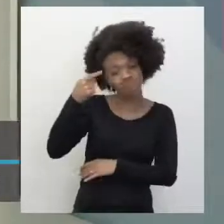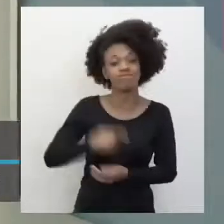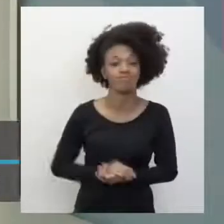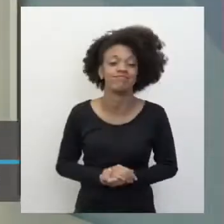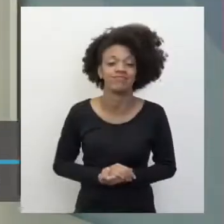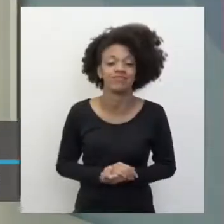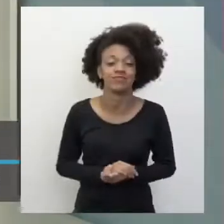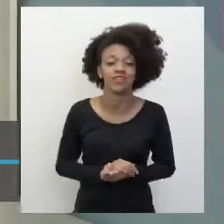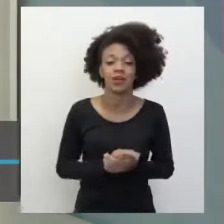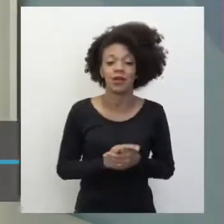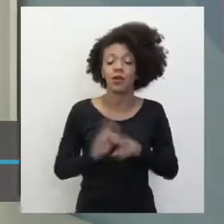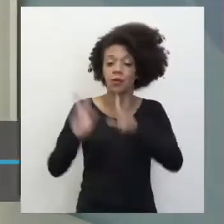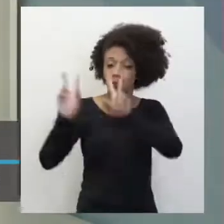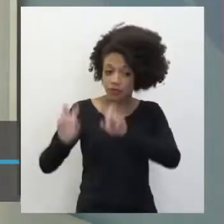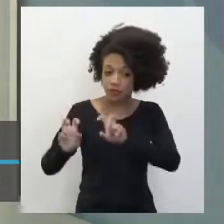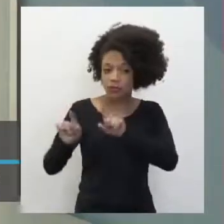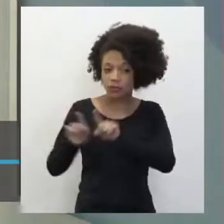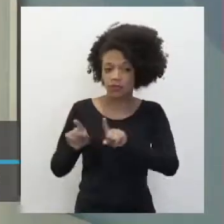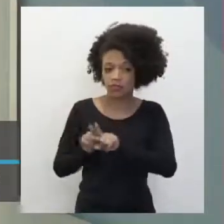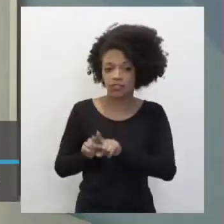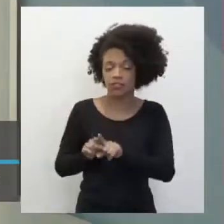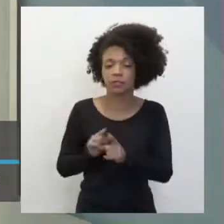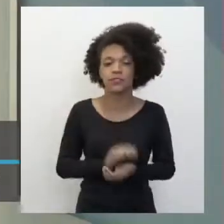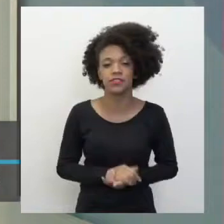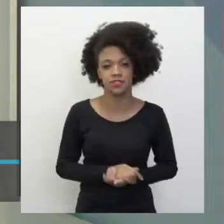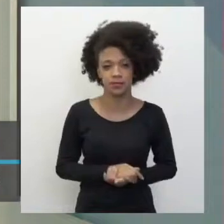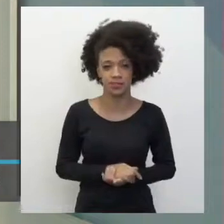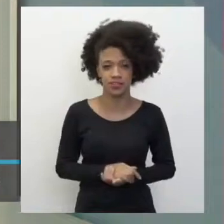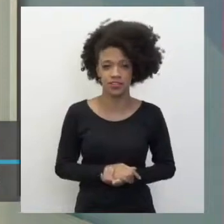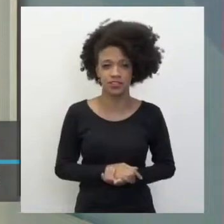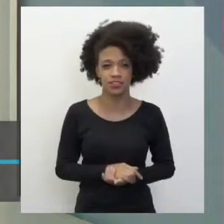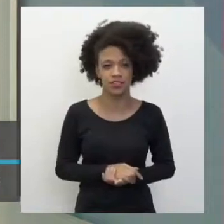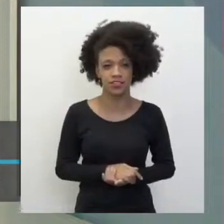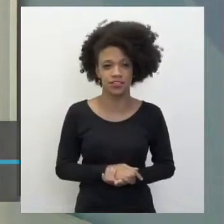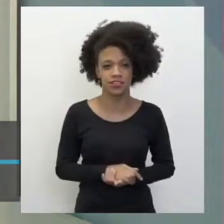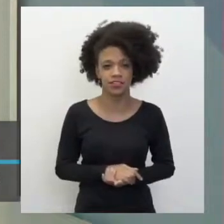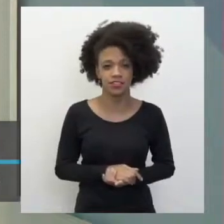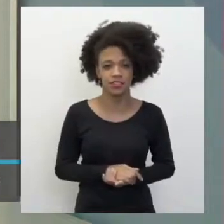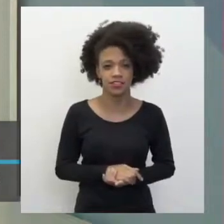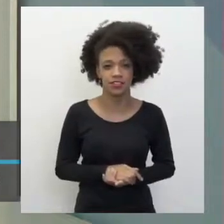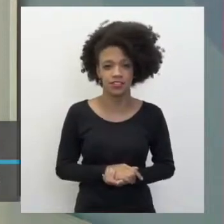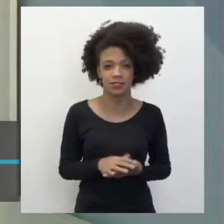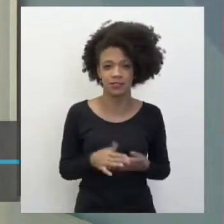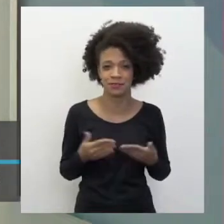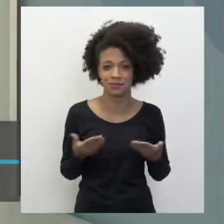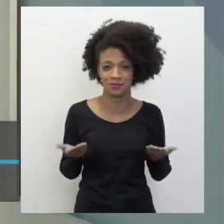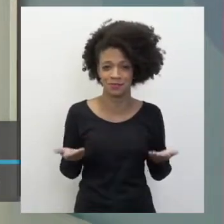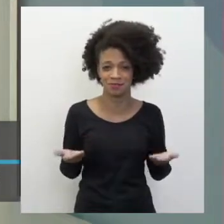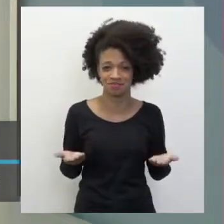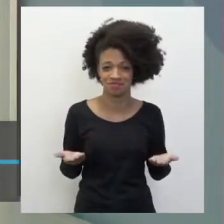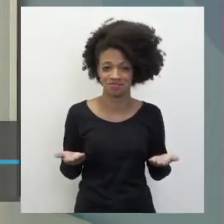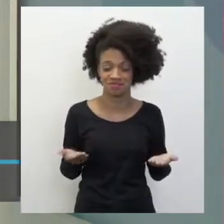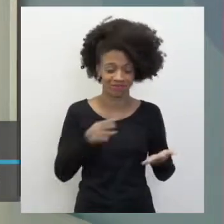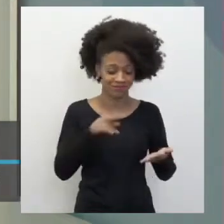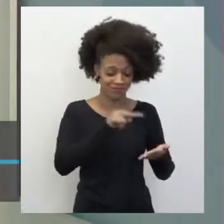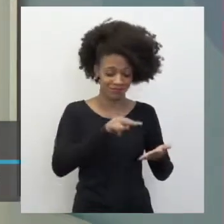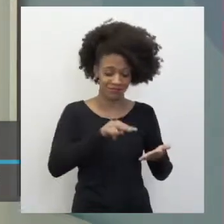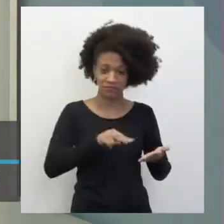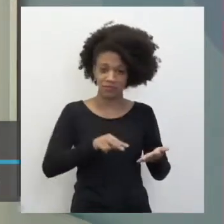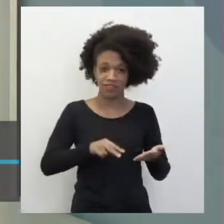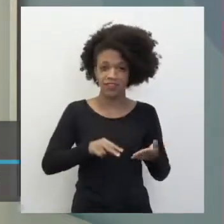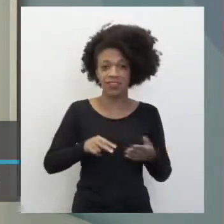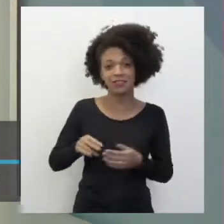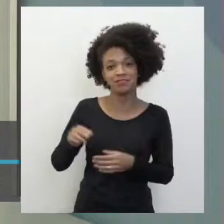tem uma questão também aqui, que eu até anotei para... Então, eu anotei para falar. Os africanos que prezam